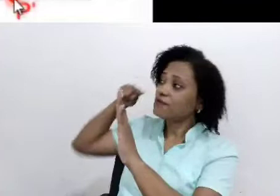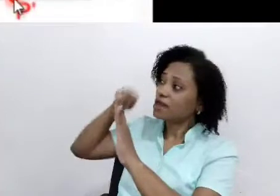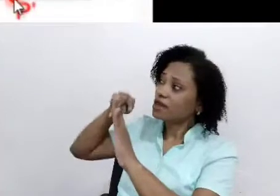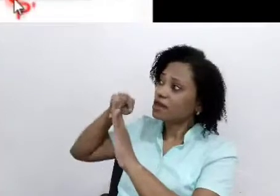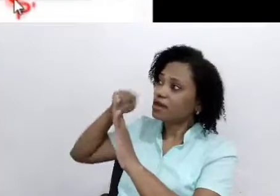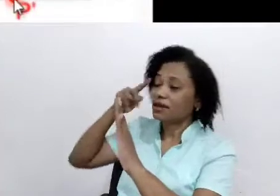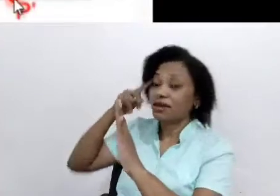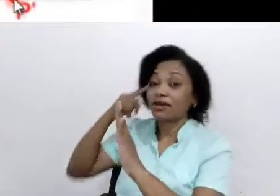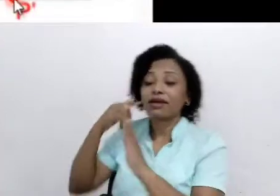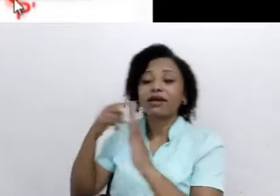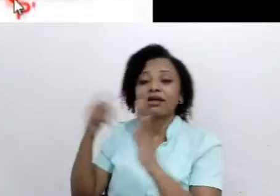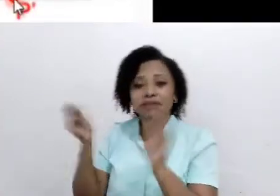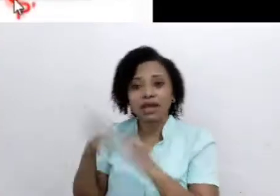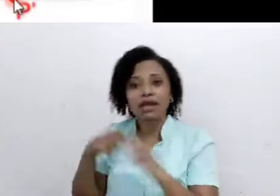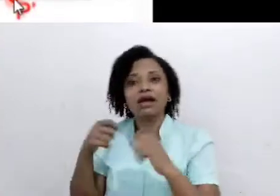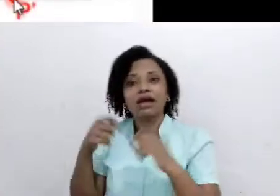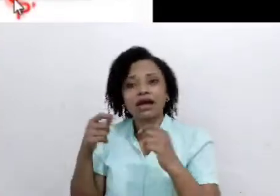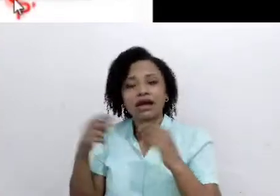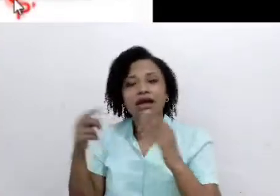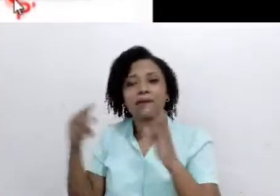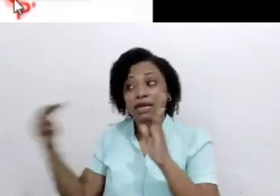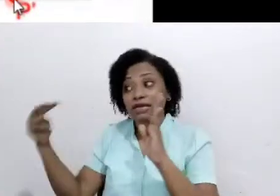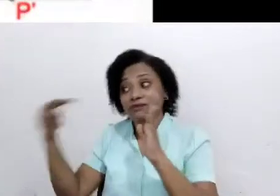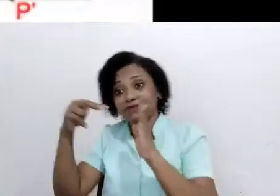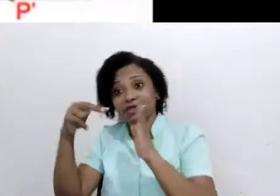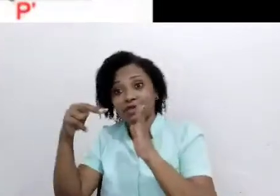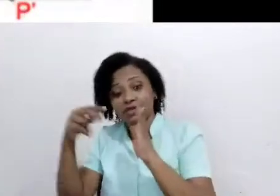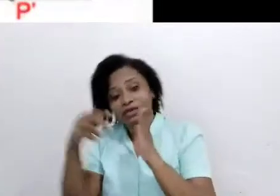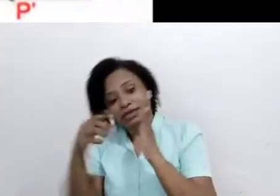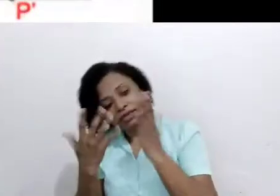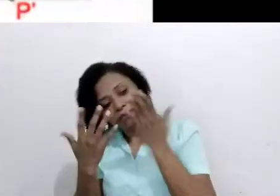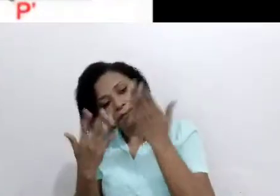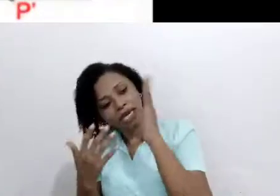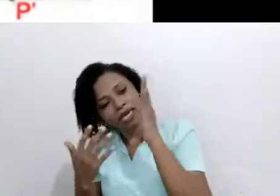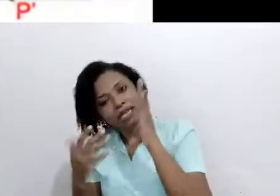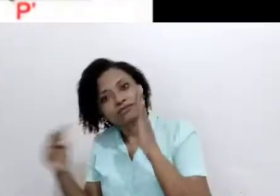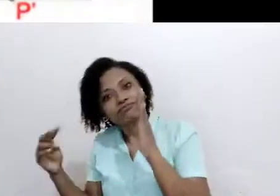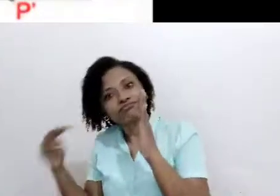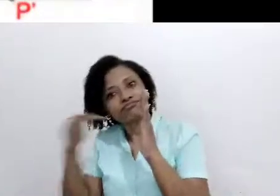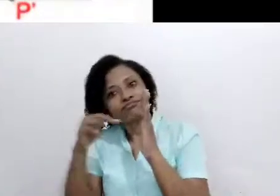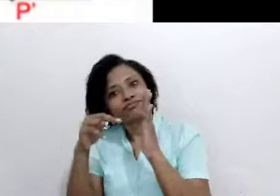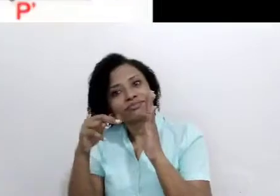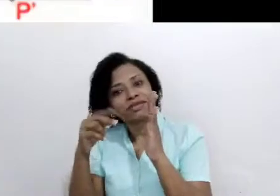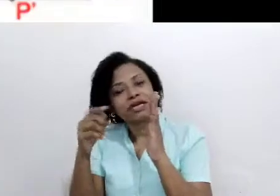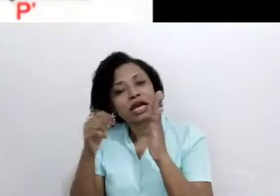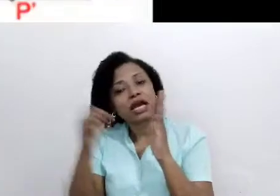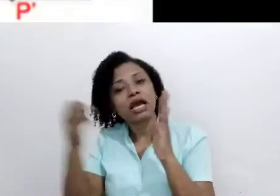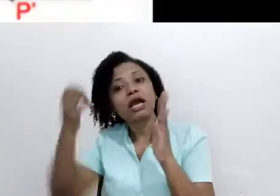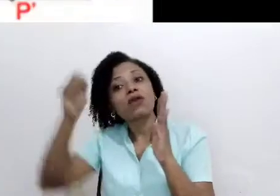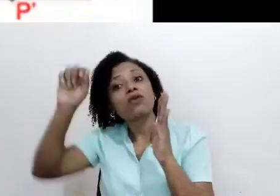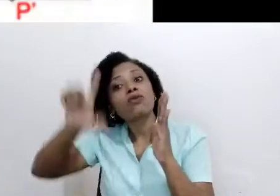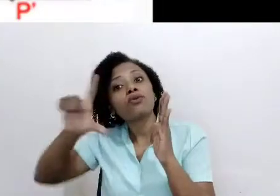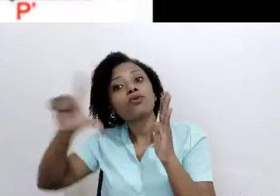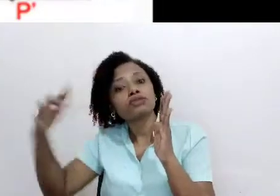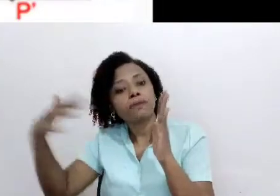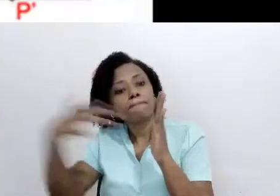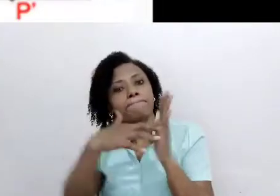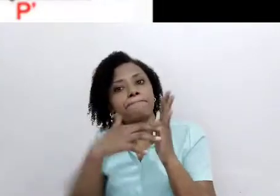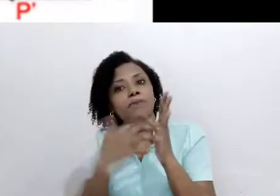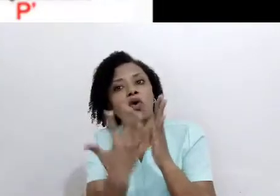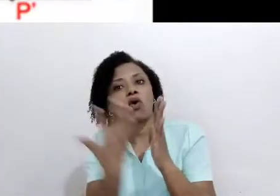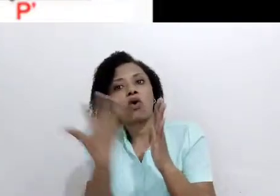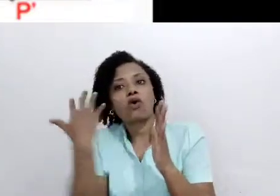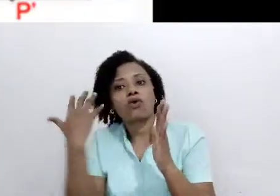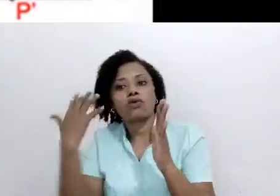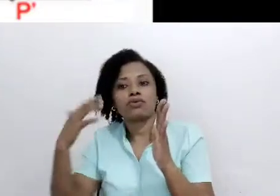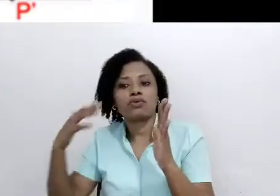se ver através do espelho. Porque toda a luz que chega nesse espelho reflete de uma